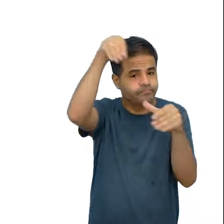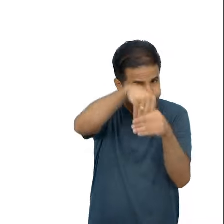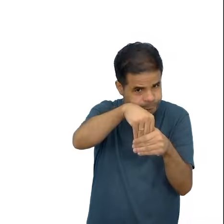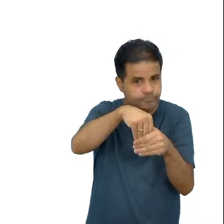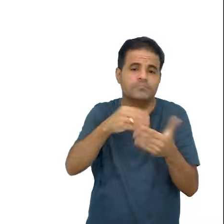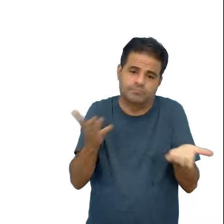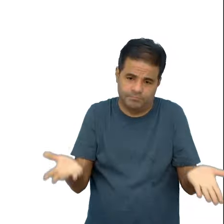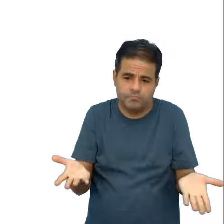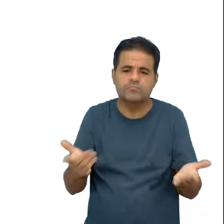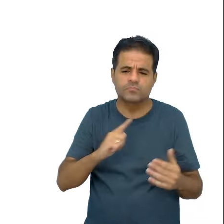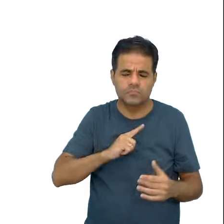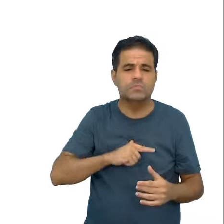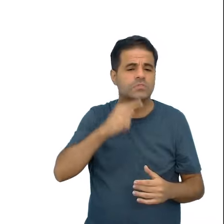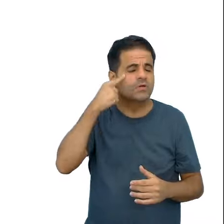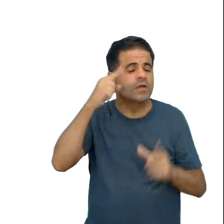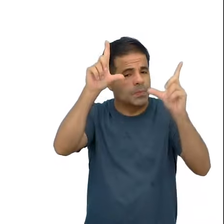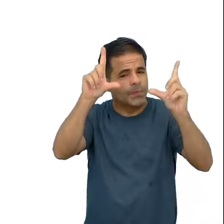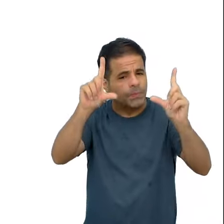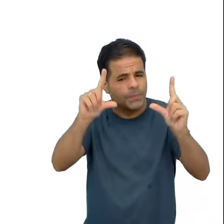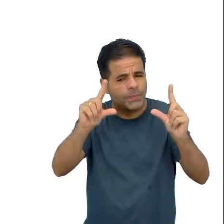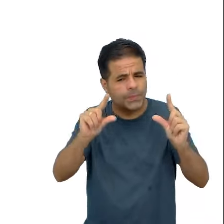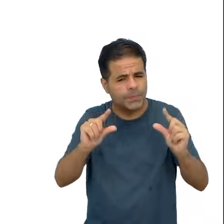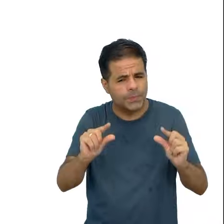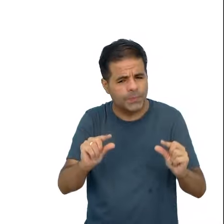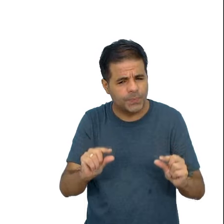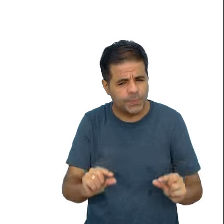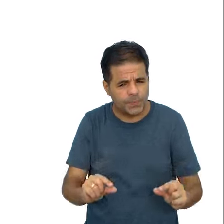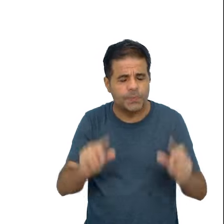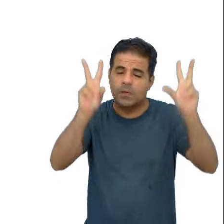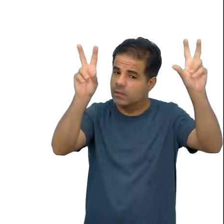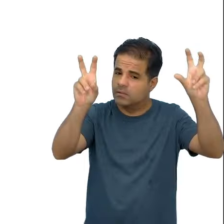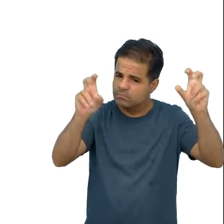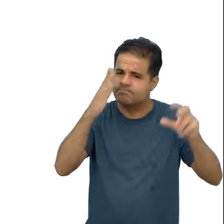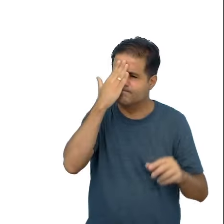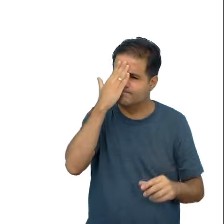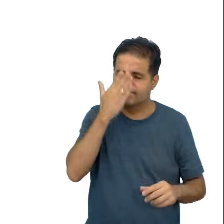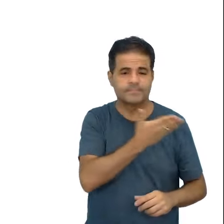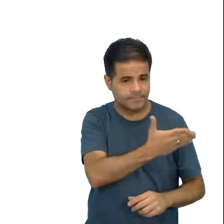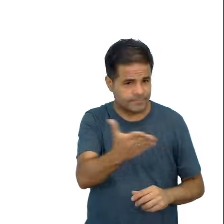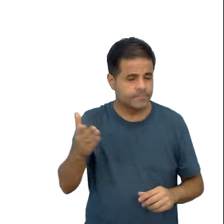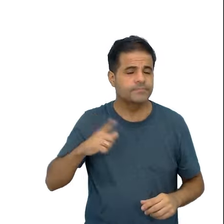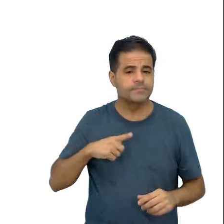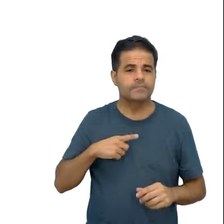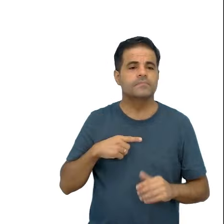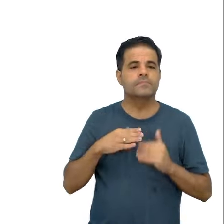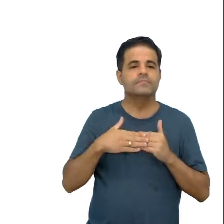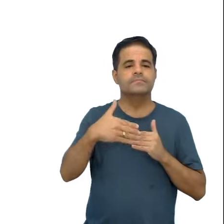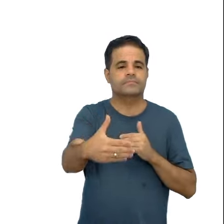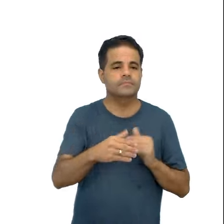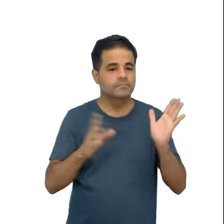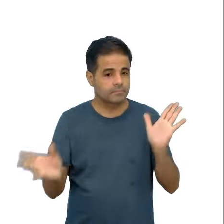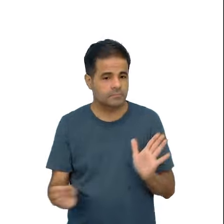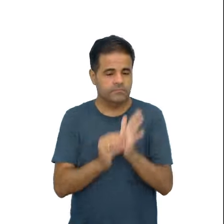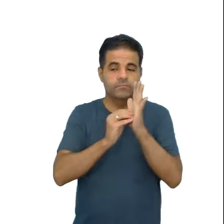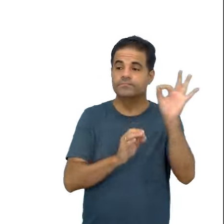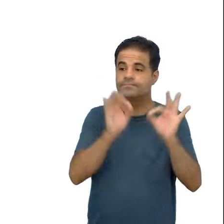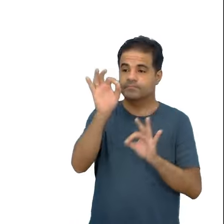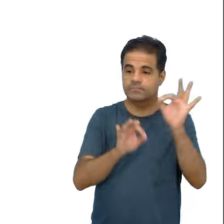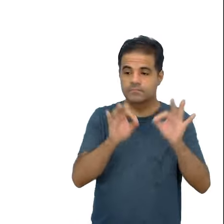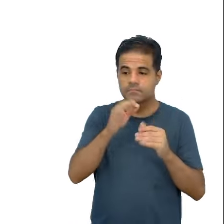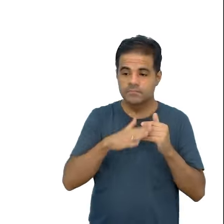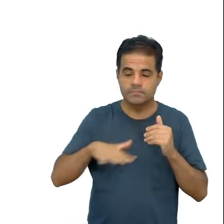que vem diminuindo os casos, vem tendo, né, uma projeção aí de um futuro um